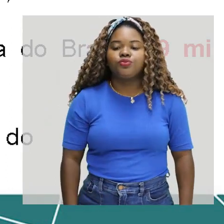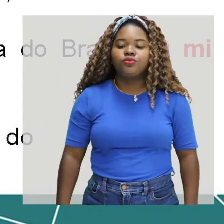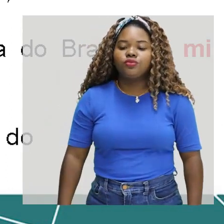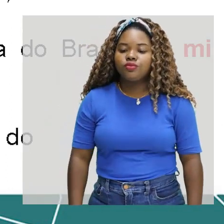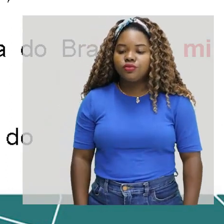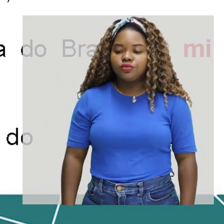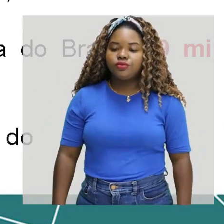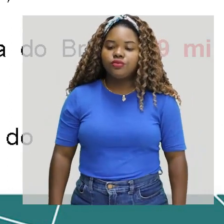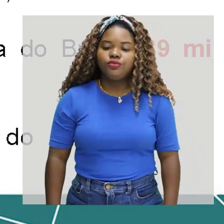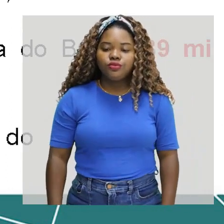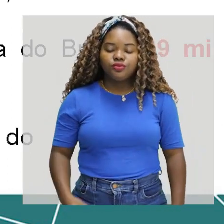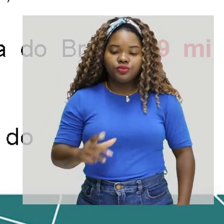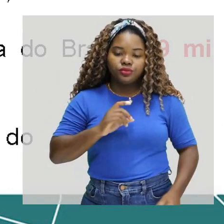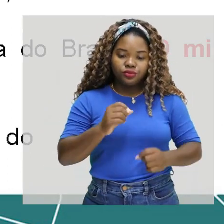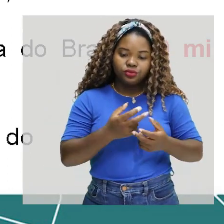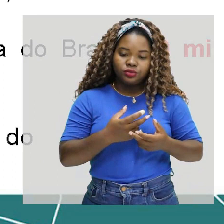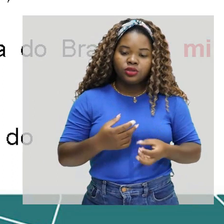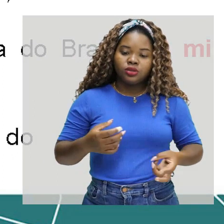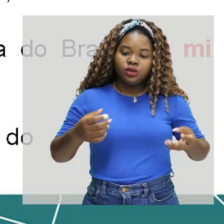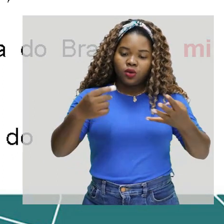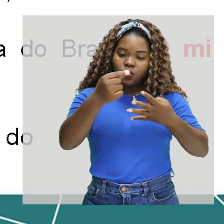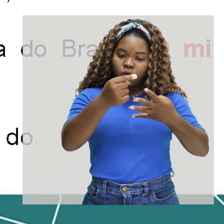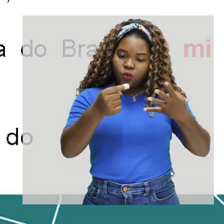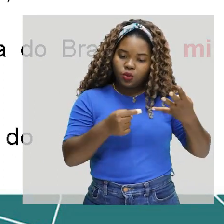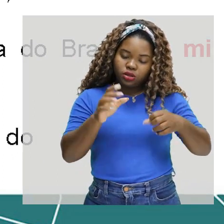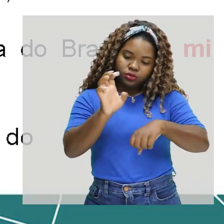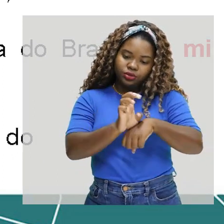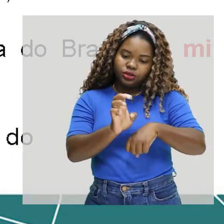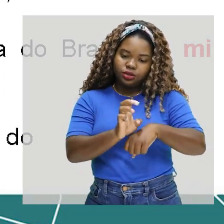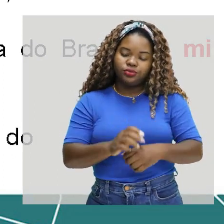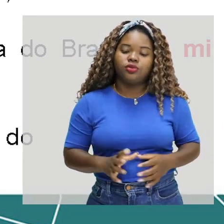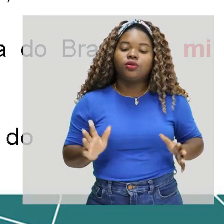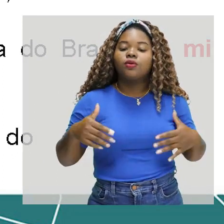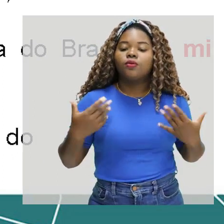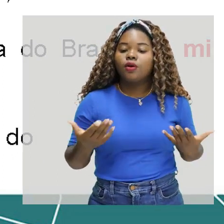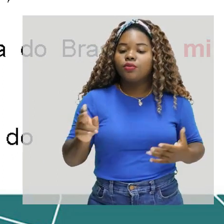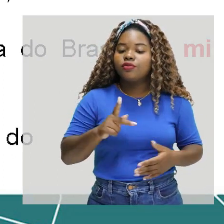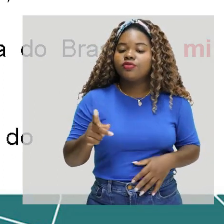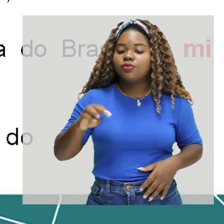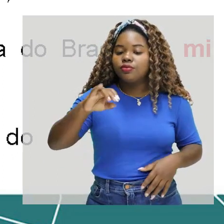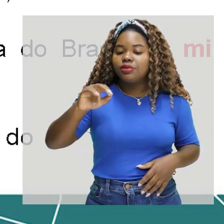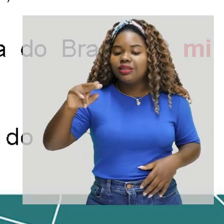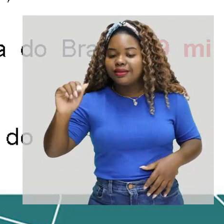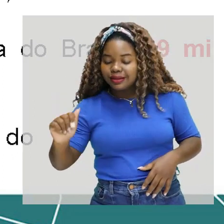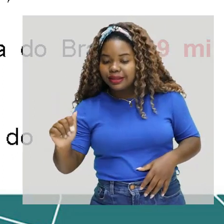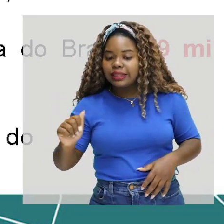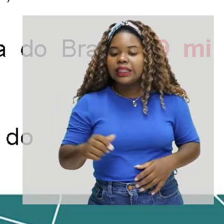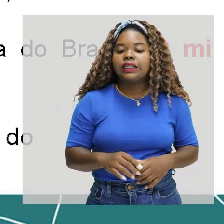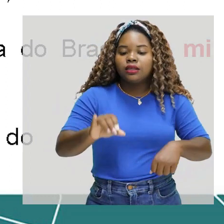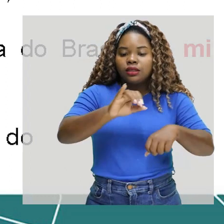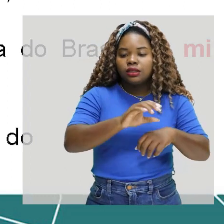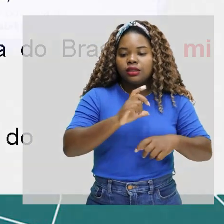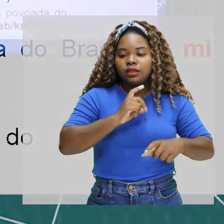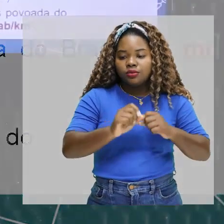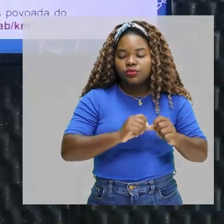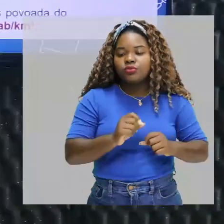importante a região sudeste ela vai ser composta por 4 Estados Tá certo quem Marcos Minas Gerais com a sua capital Belo